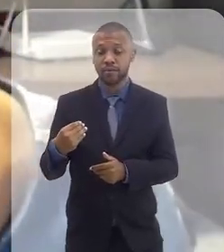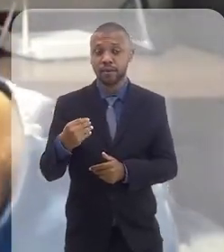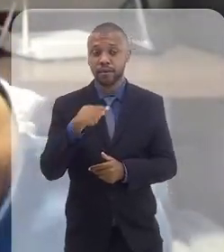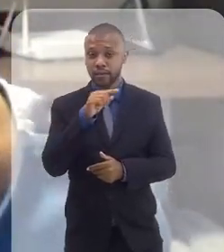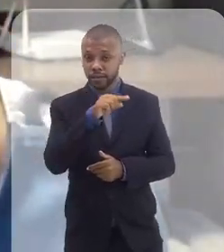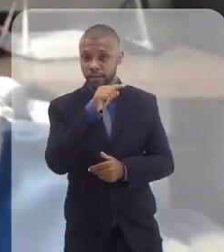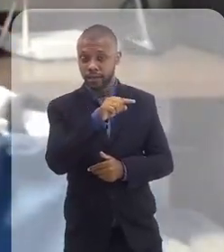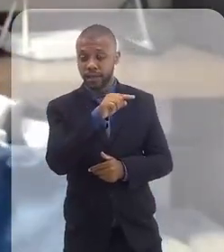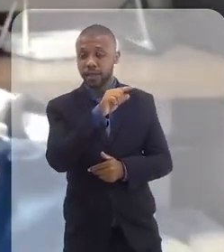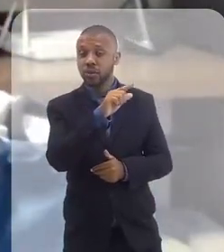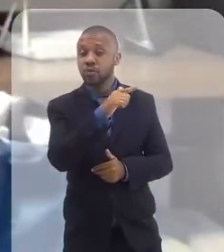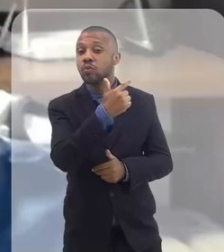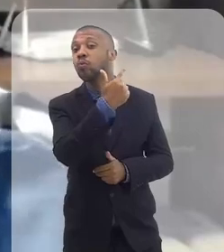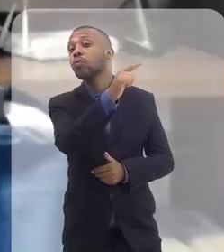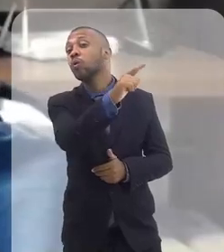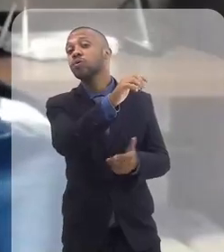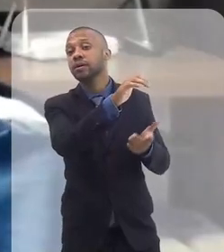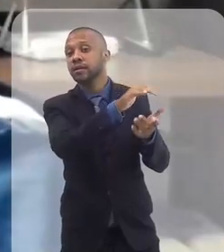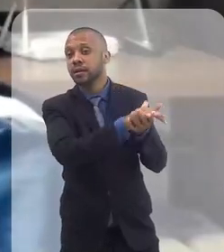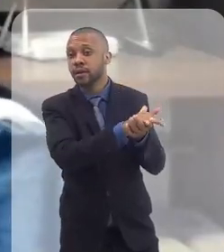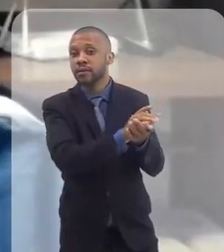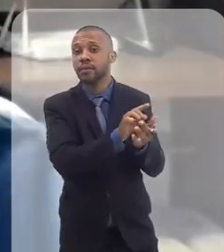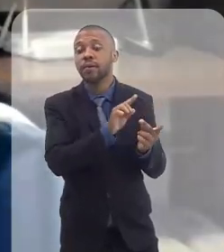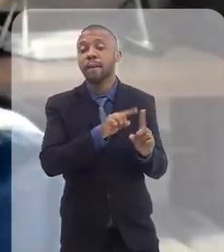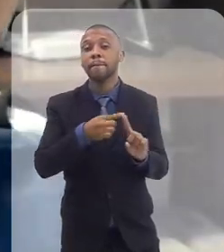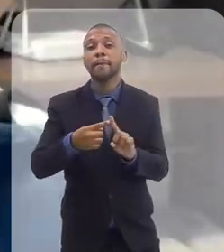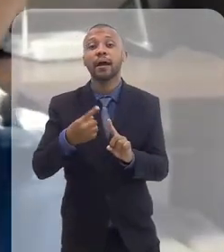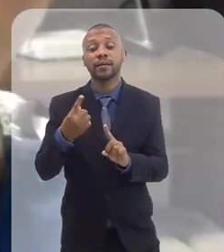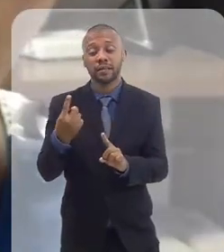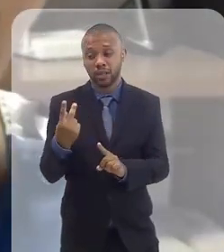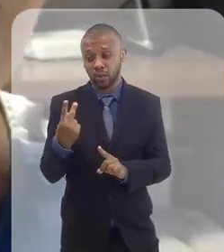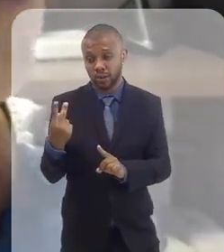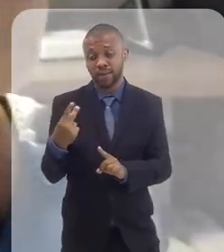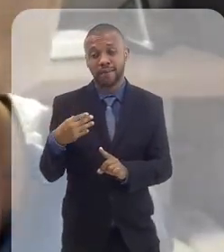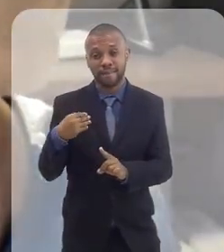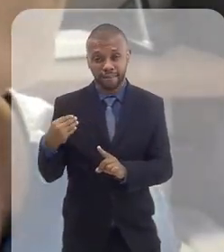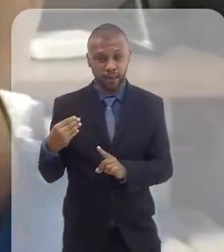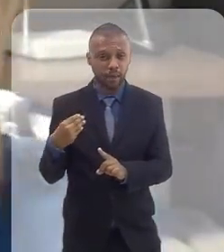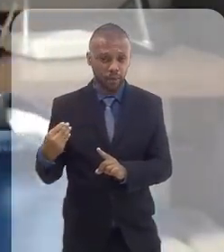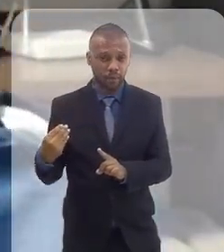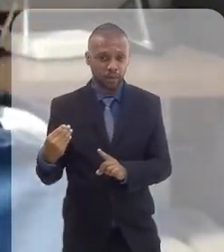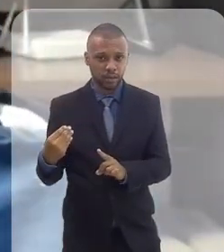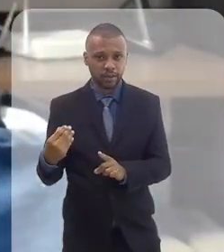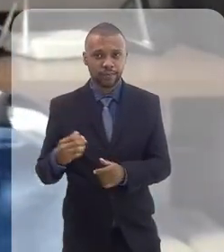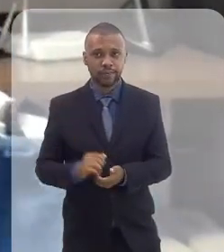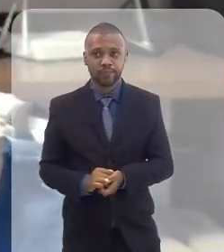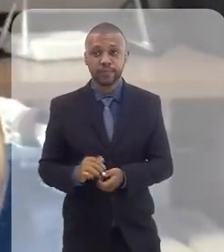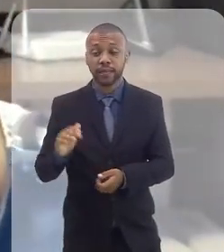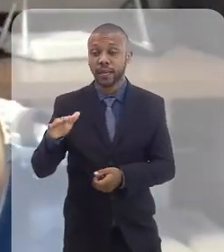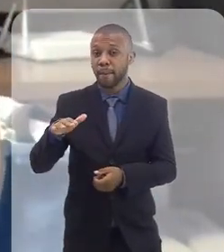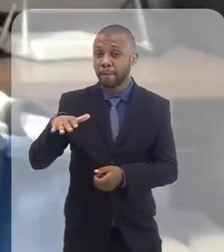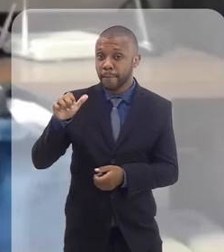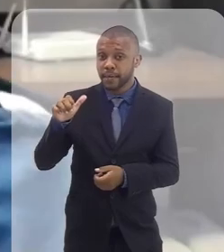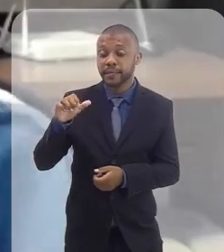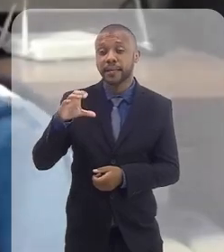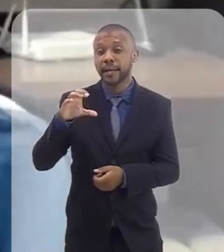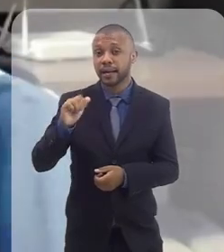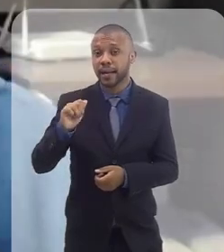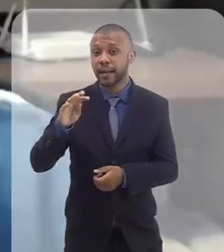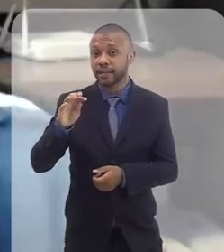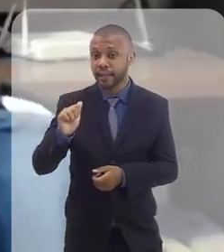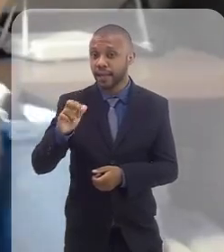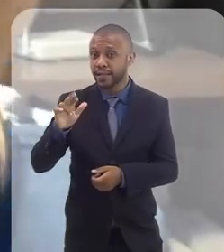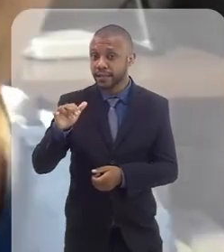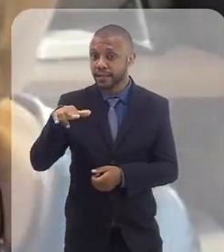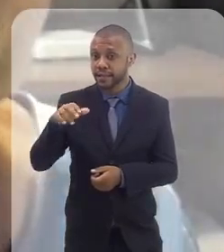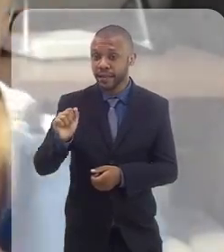do coração, são dele do primeiro casamento, e uma filha nós dois, que é a Júlia, que é mãe